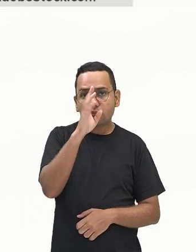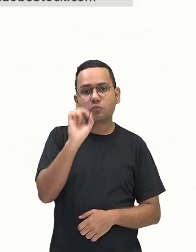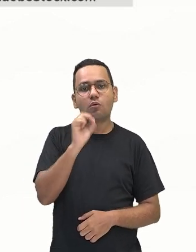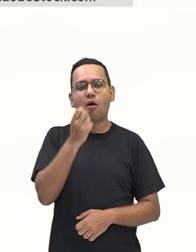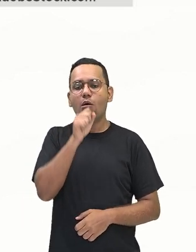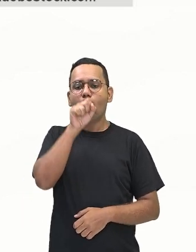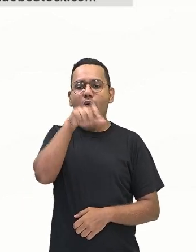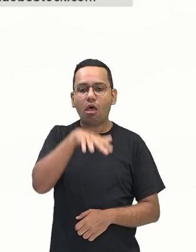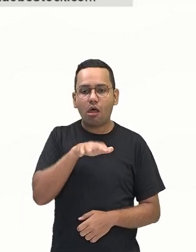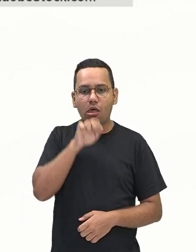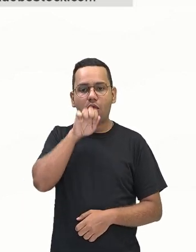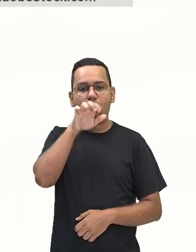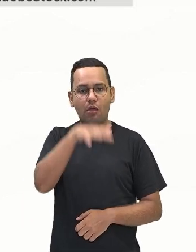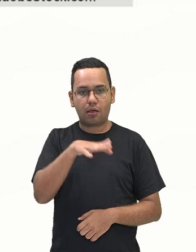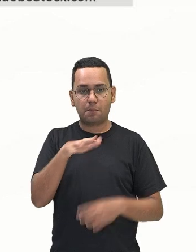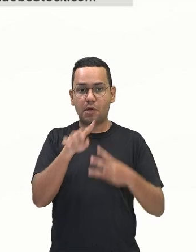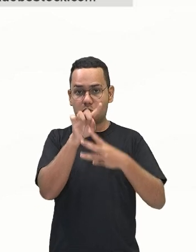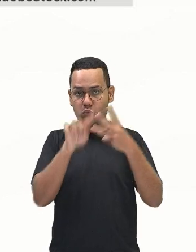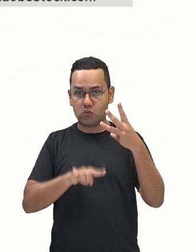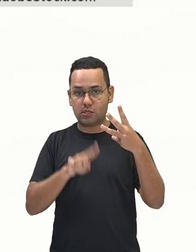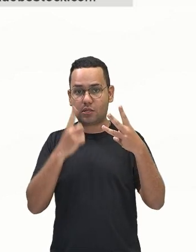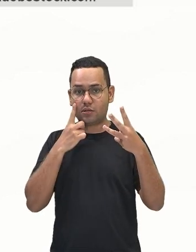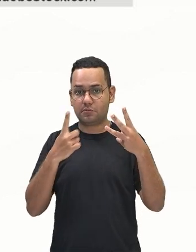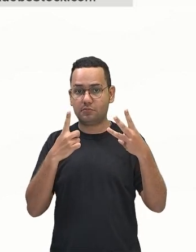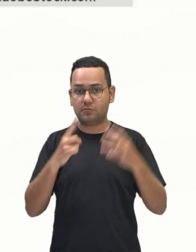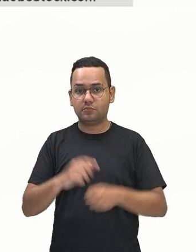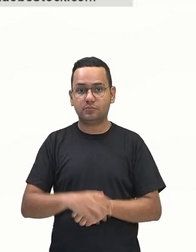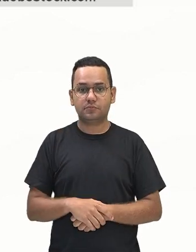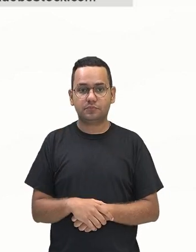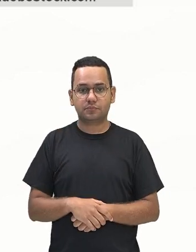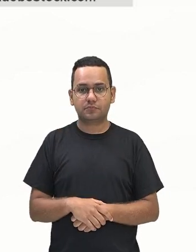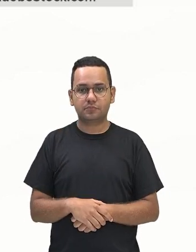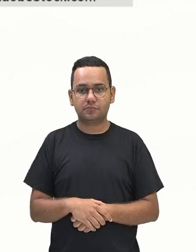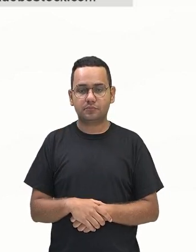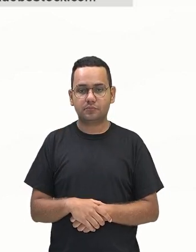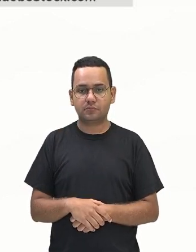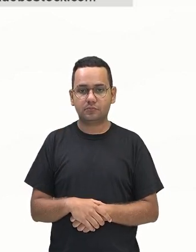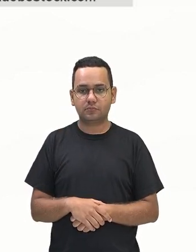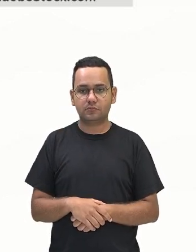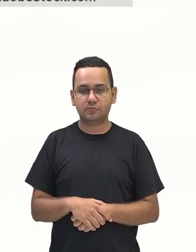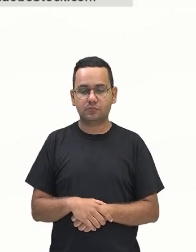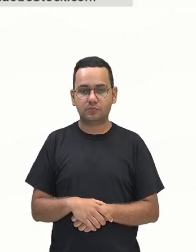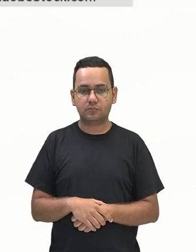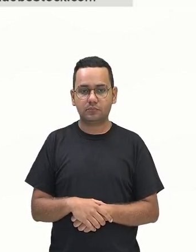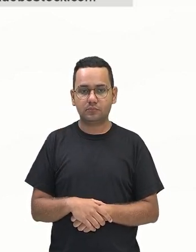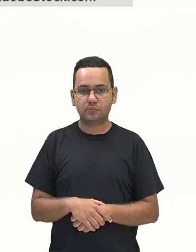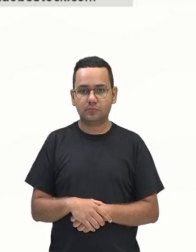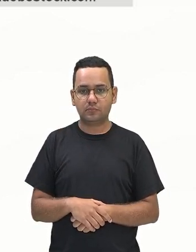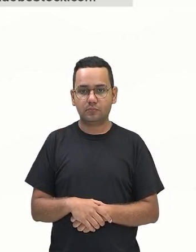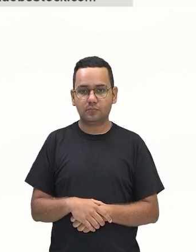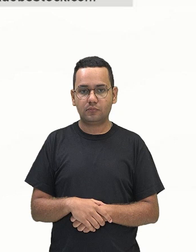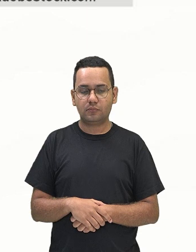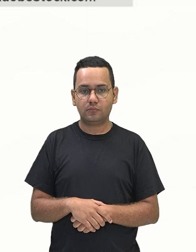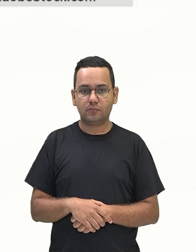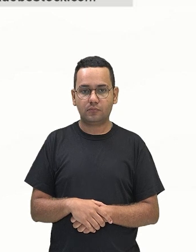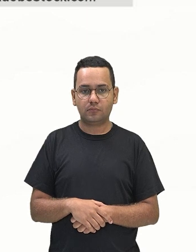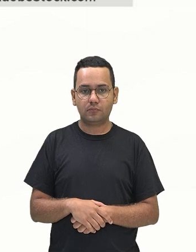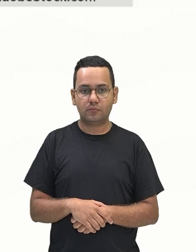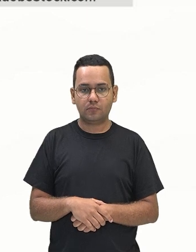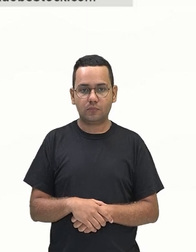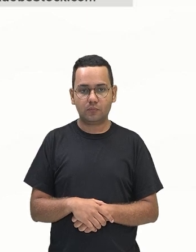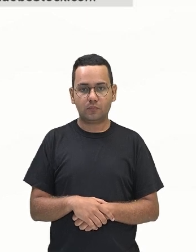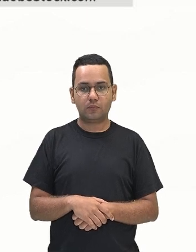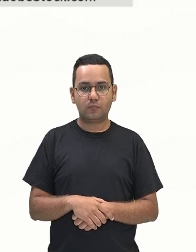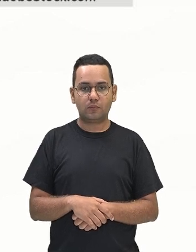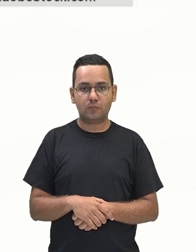enjoos, né, os três aqui, eles são ali todos resultados de uso de medicamentos que não estão